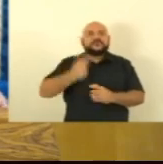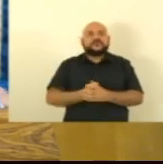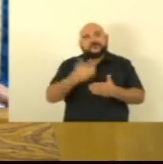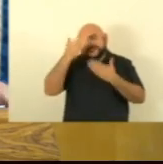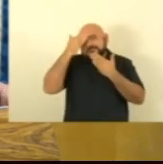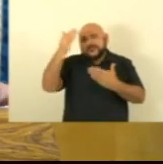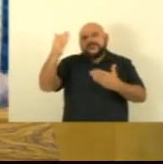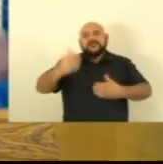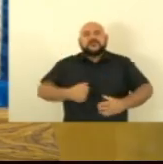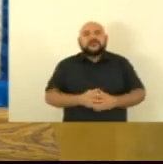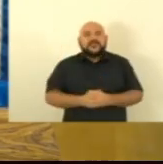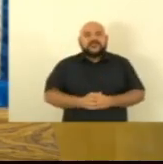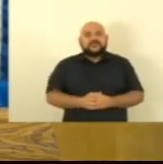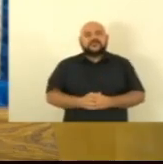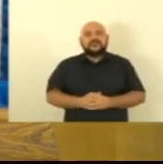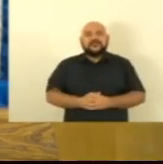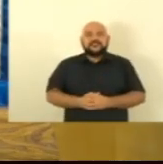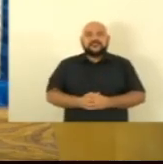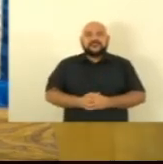tenho.